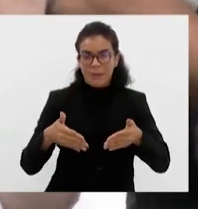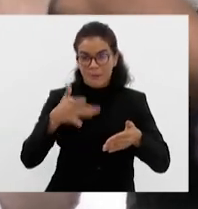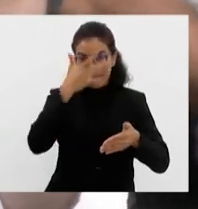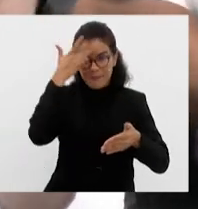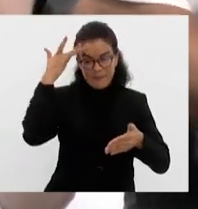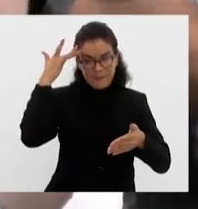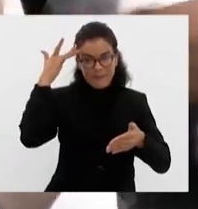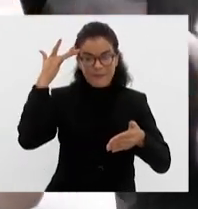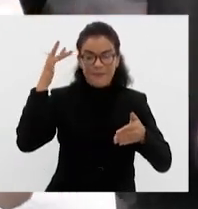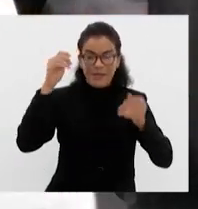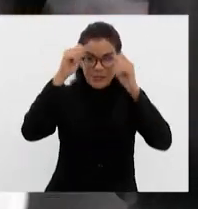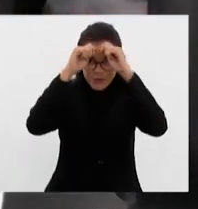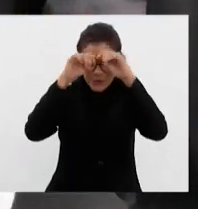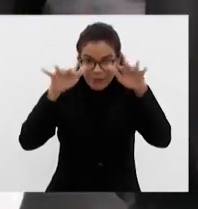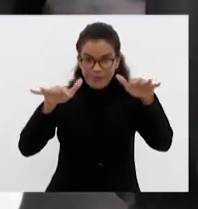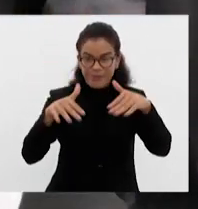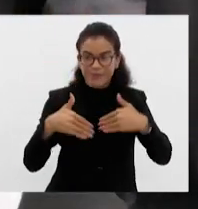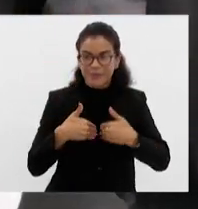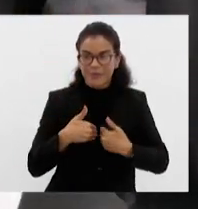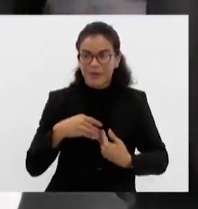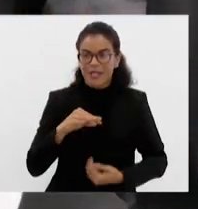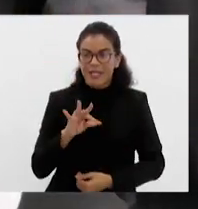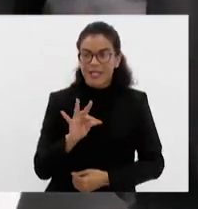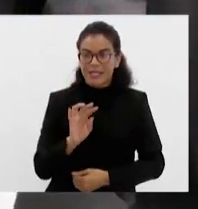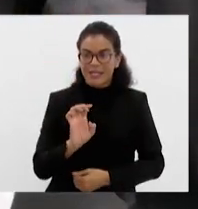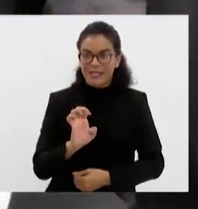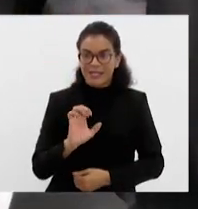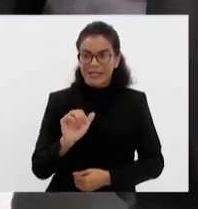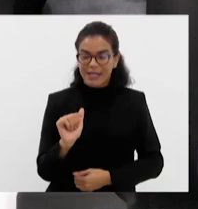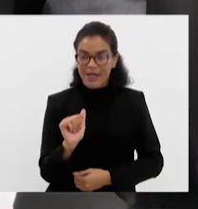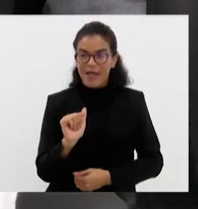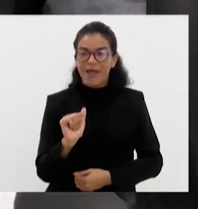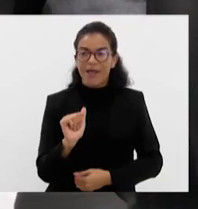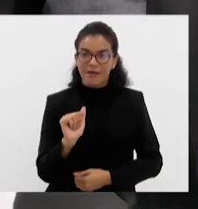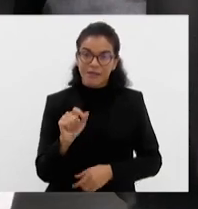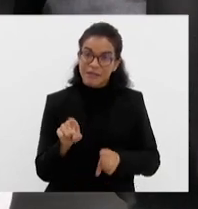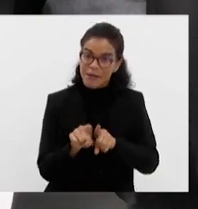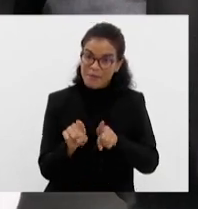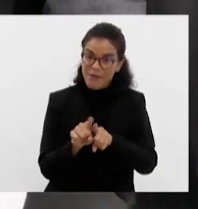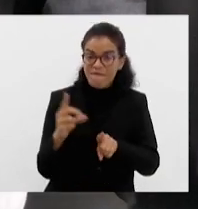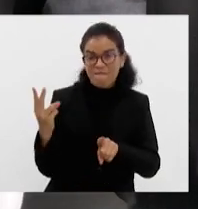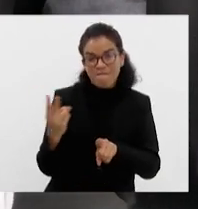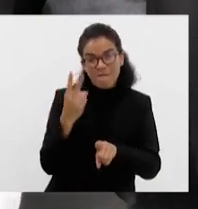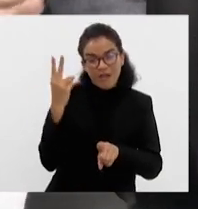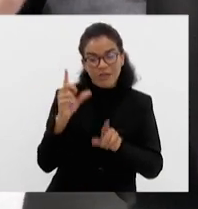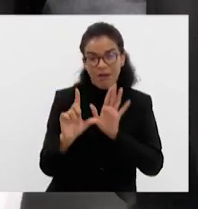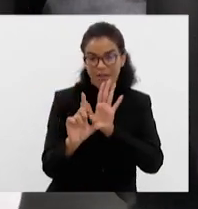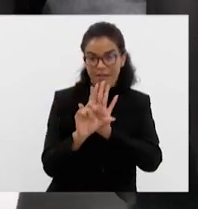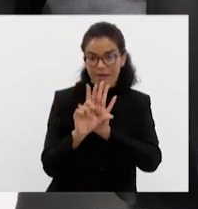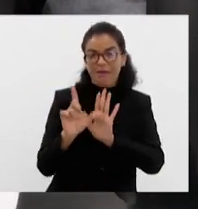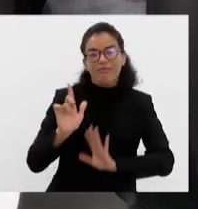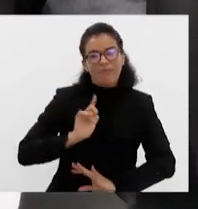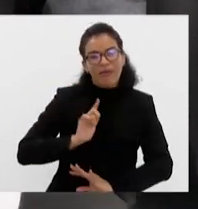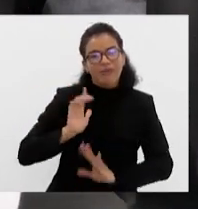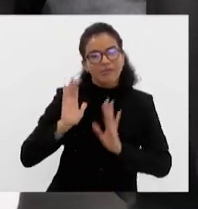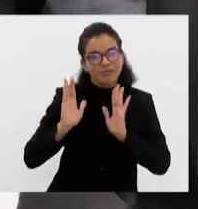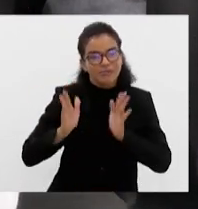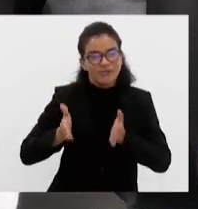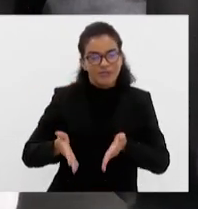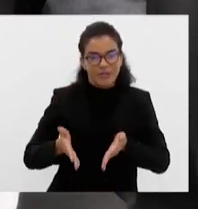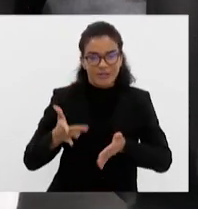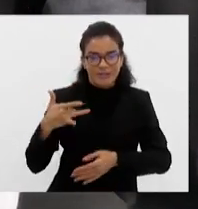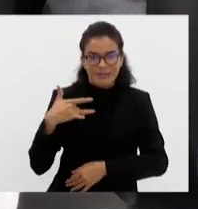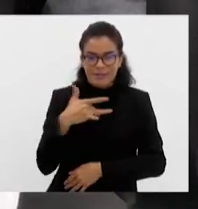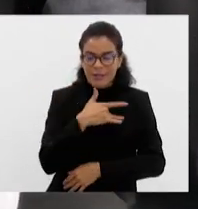pessoas com transtorno do espectro autista, que, e para valorizar a lei que já existe, que é diretriz de saúde bucal, se